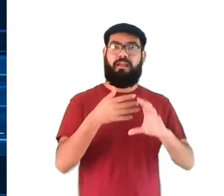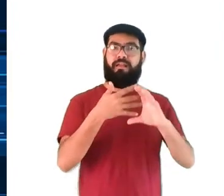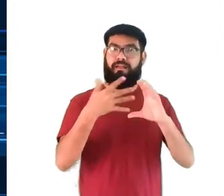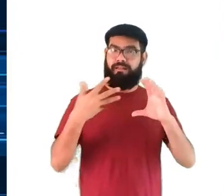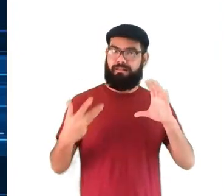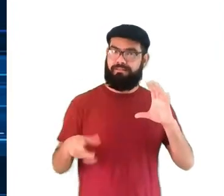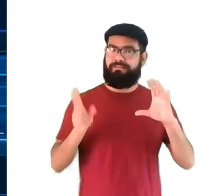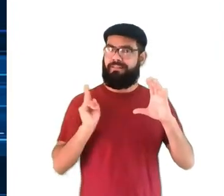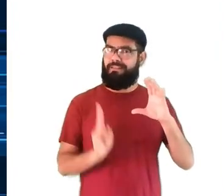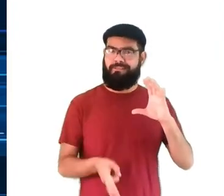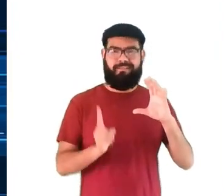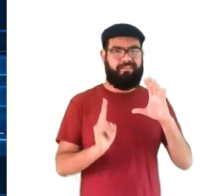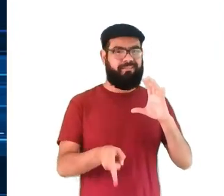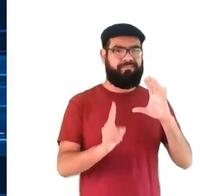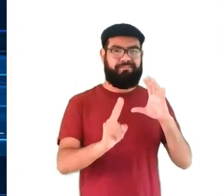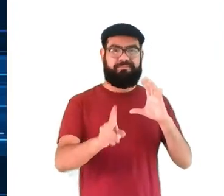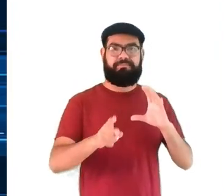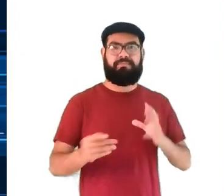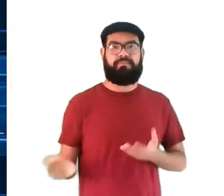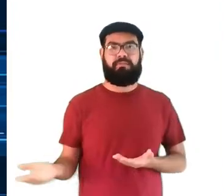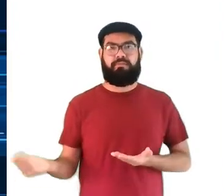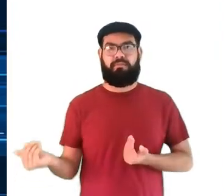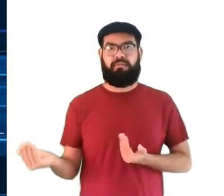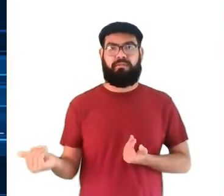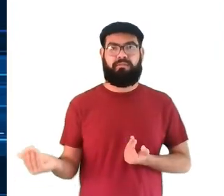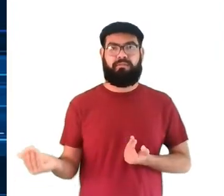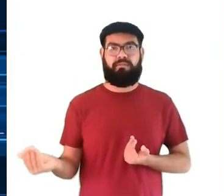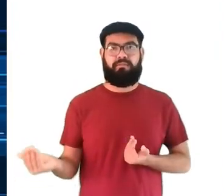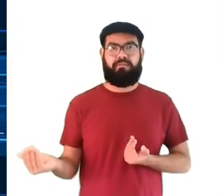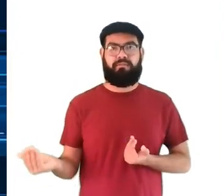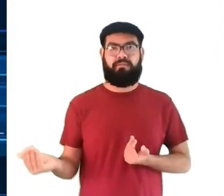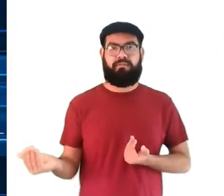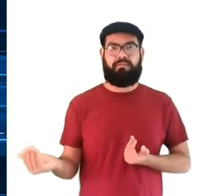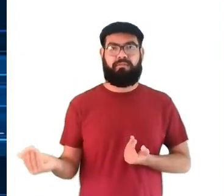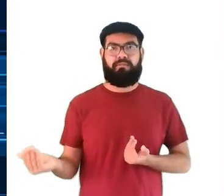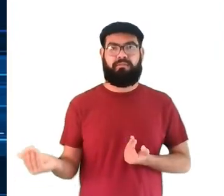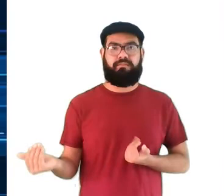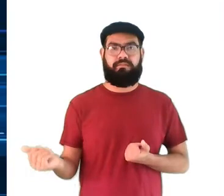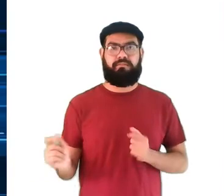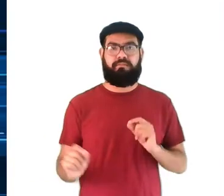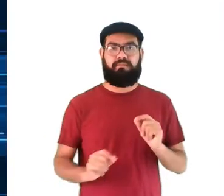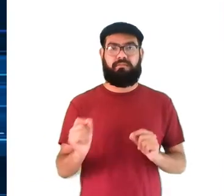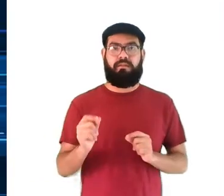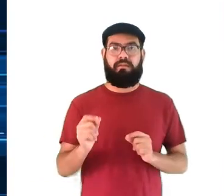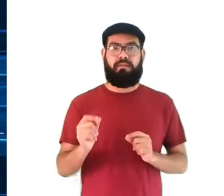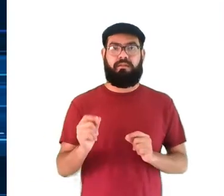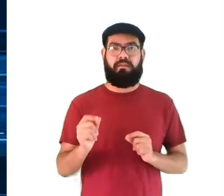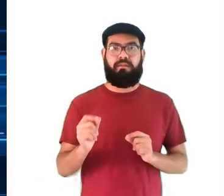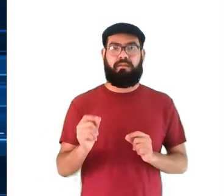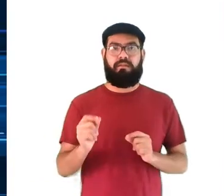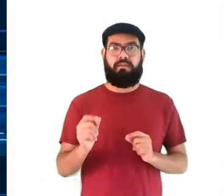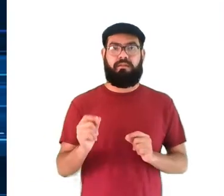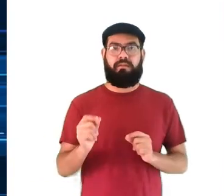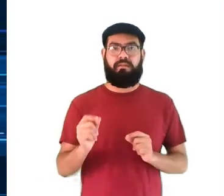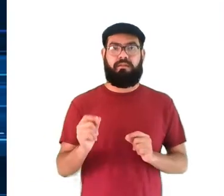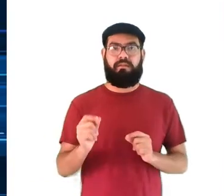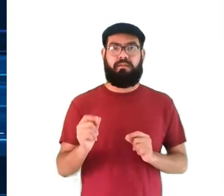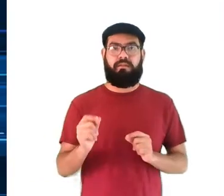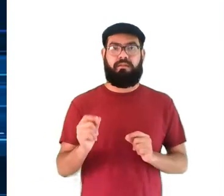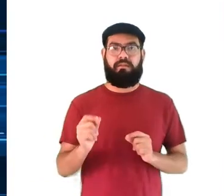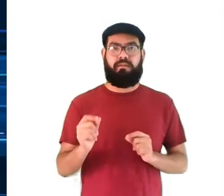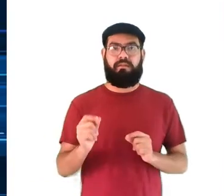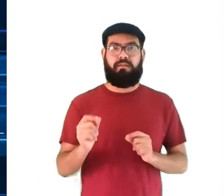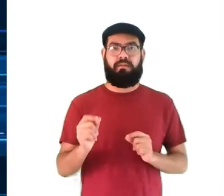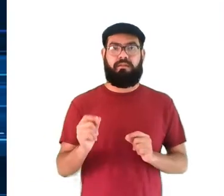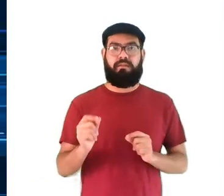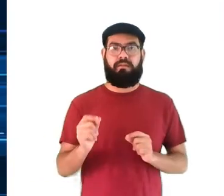adolescência, que é a rejeição da autoridade dos pais. Falei para vocês dessa necessidade da autoafirmação,